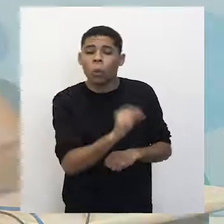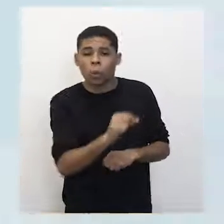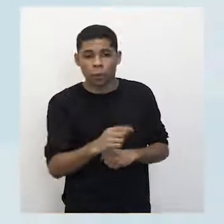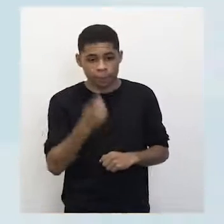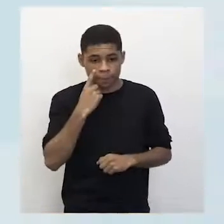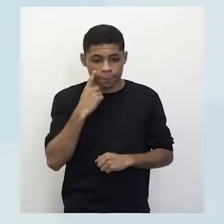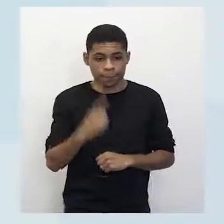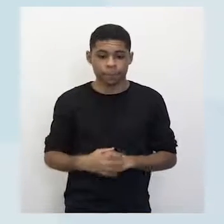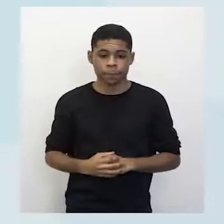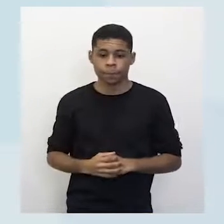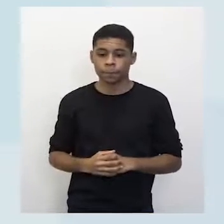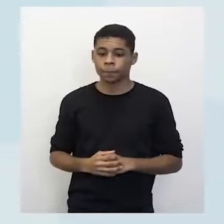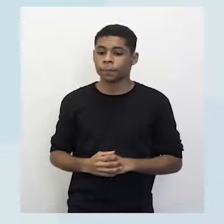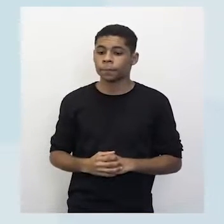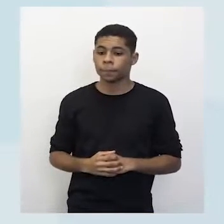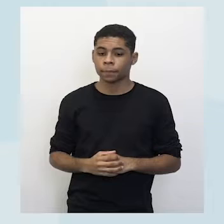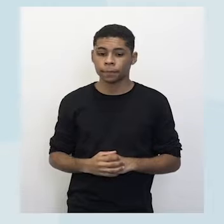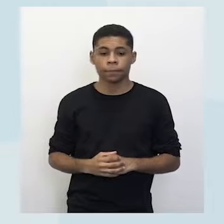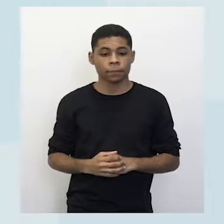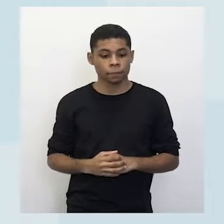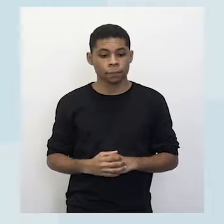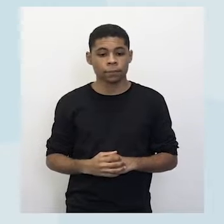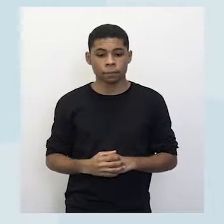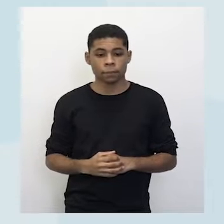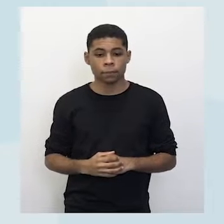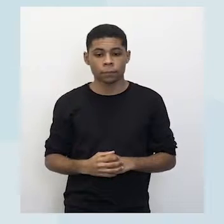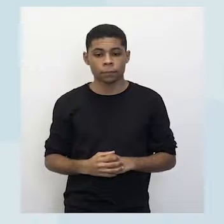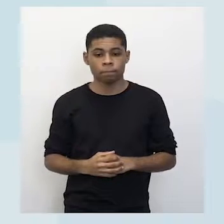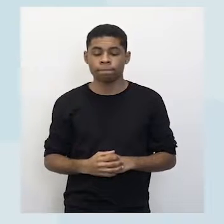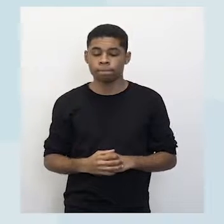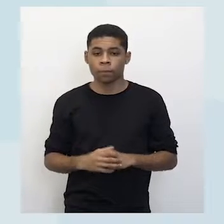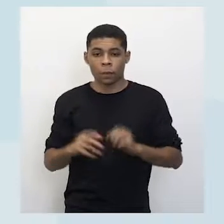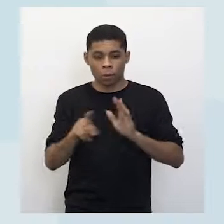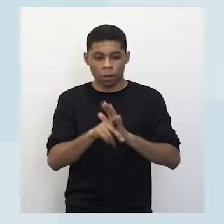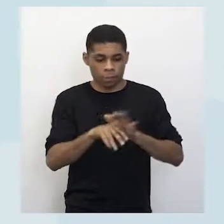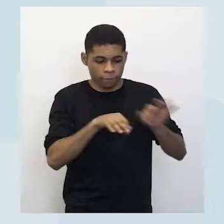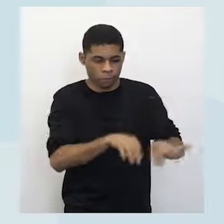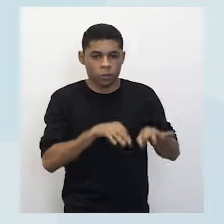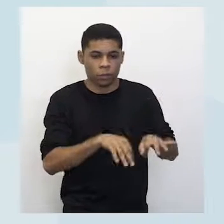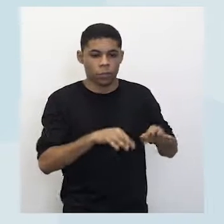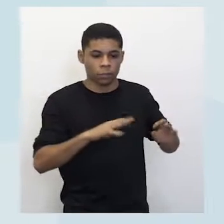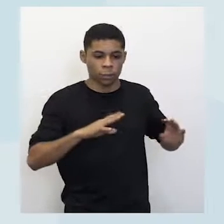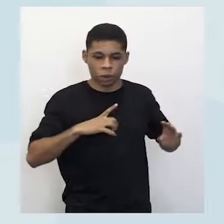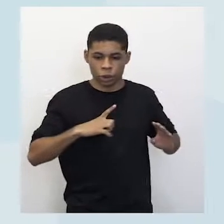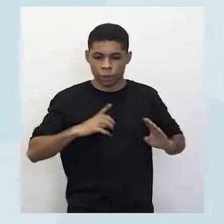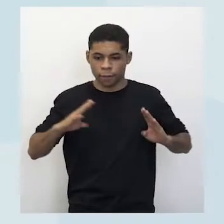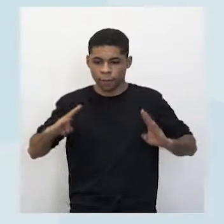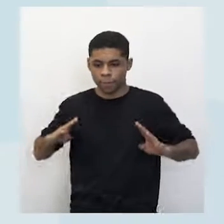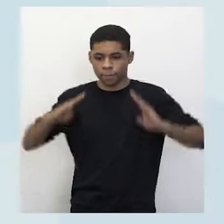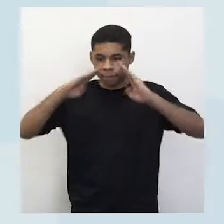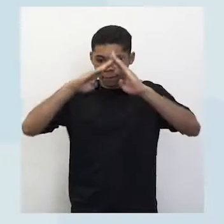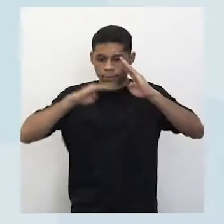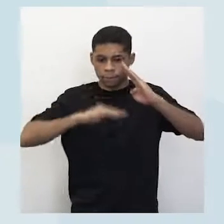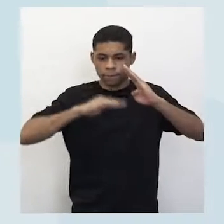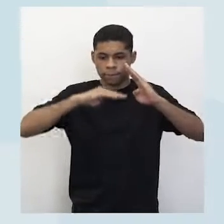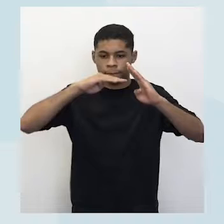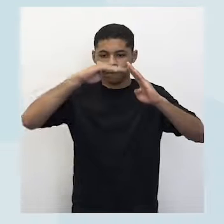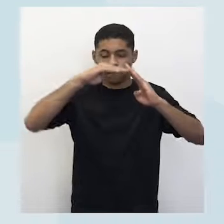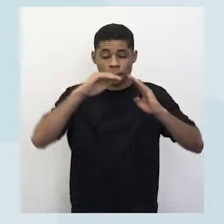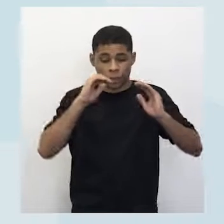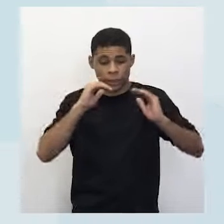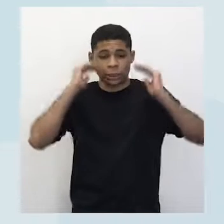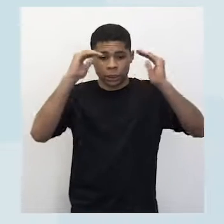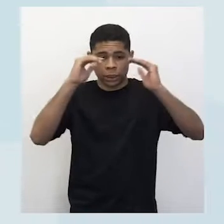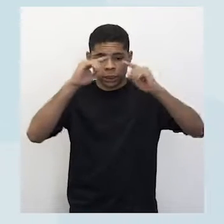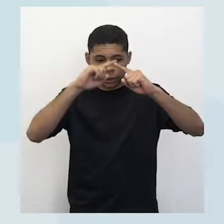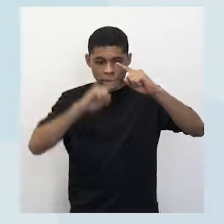vamos lá? Então, olha só, gente, quem está no topo da pirâmide social lá na Europa